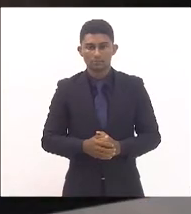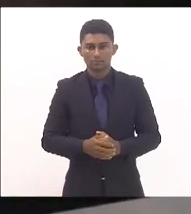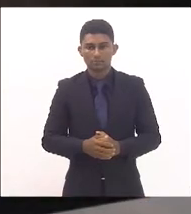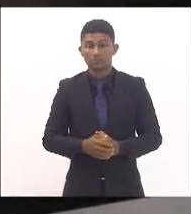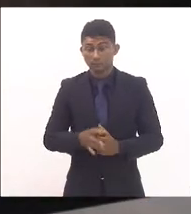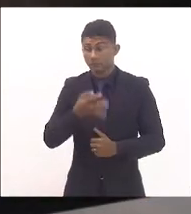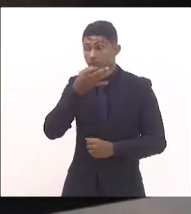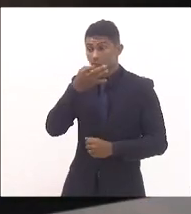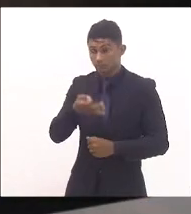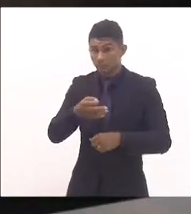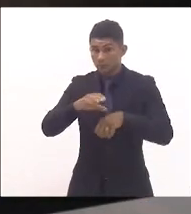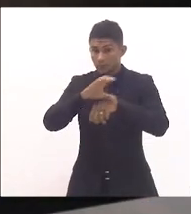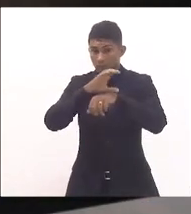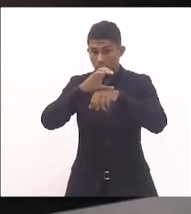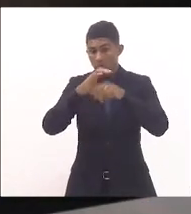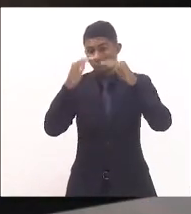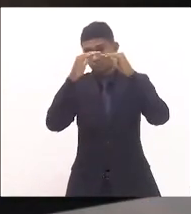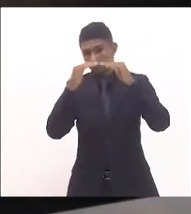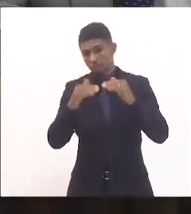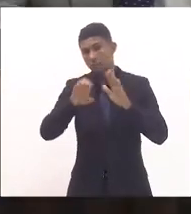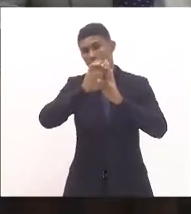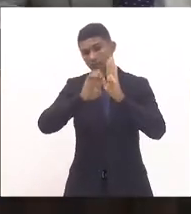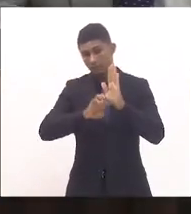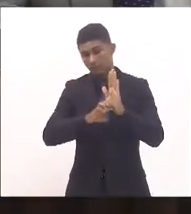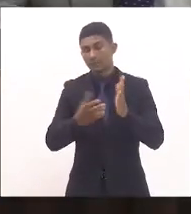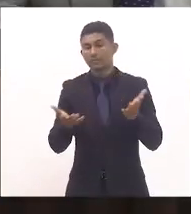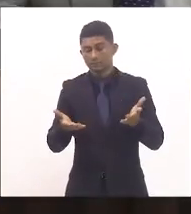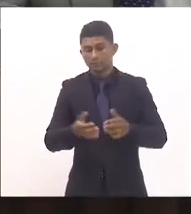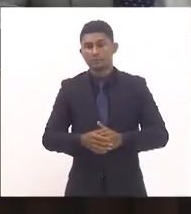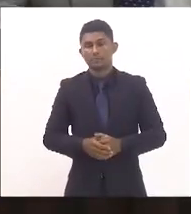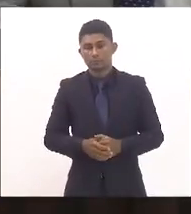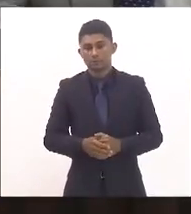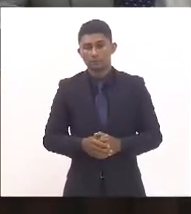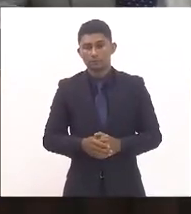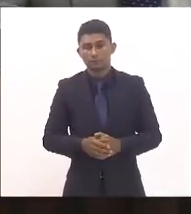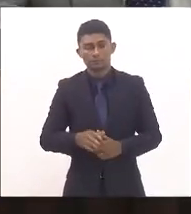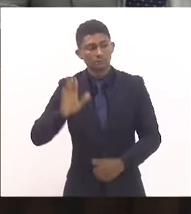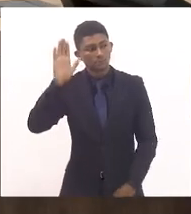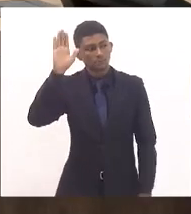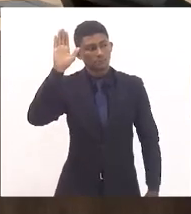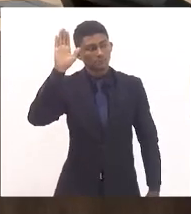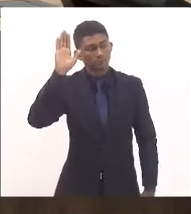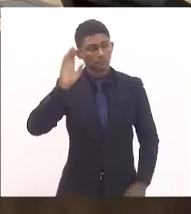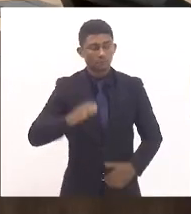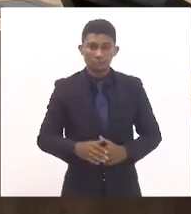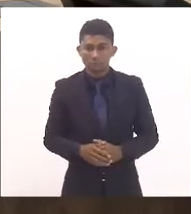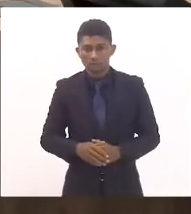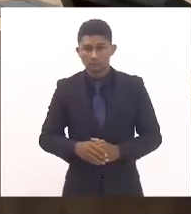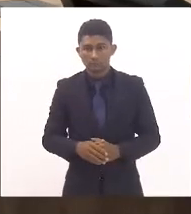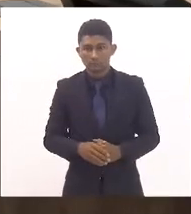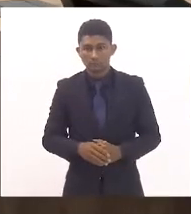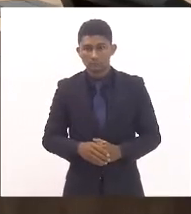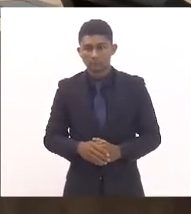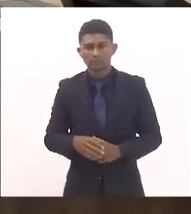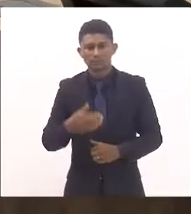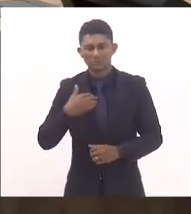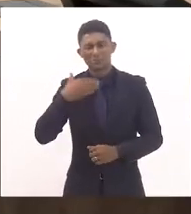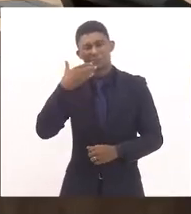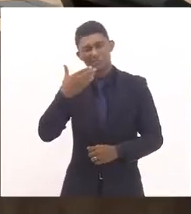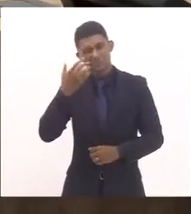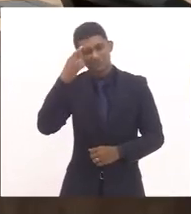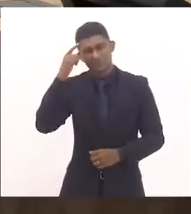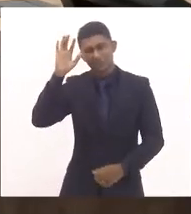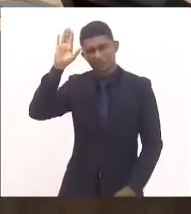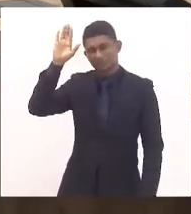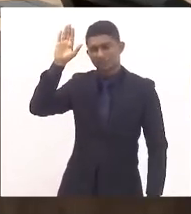Parecer pela constitucionalidade com emendas. Pela Comissão de Segurança senhor, Pública. Senhor presidente, gostaria, eu pedi uma questão de ordem para Vossa